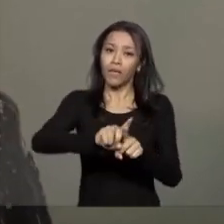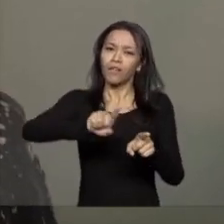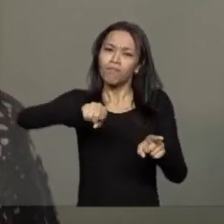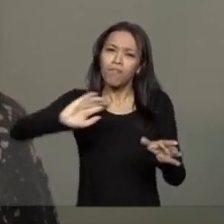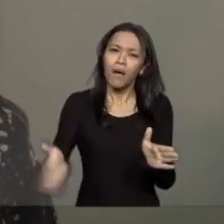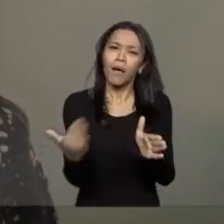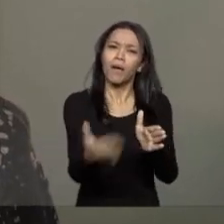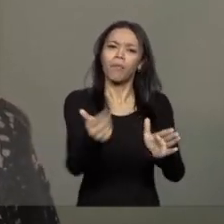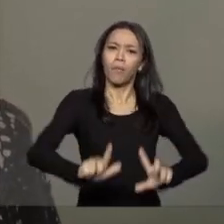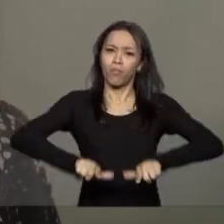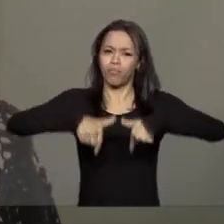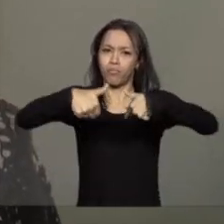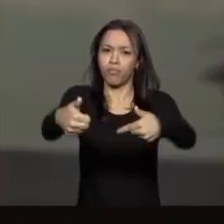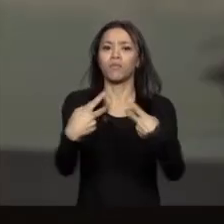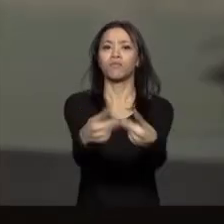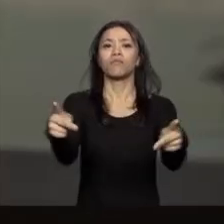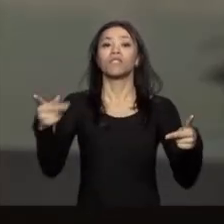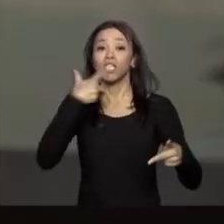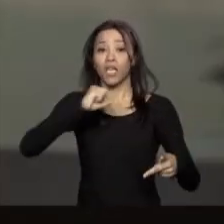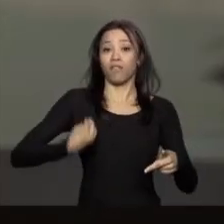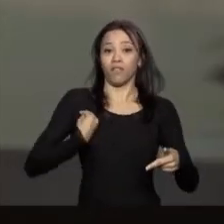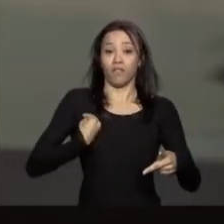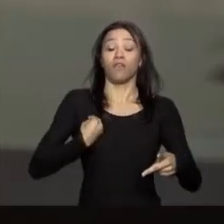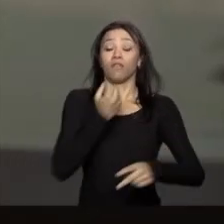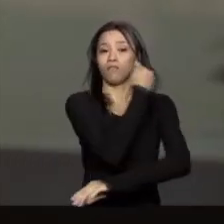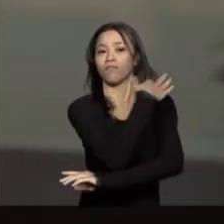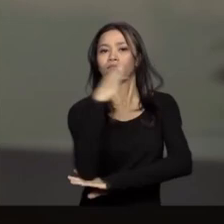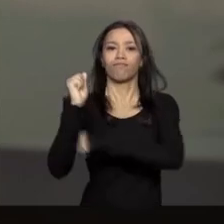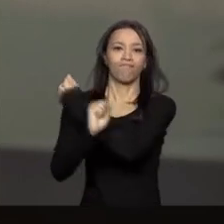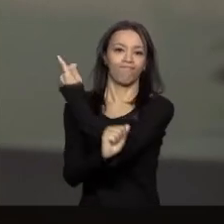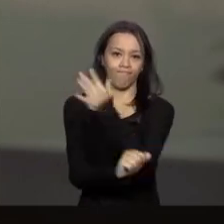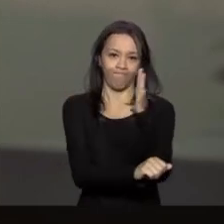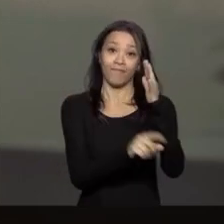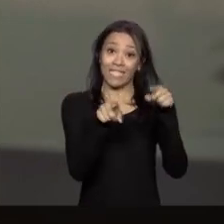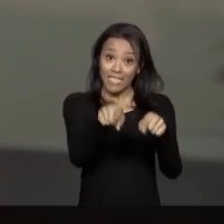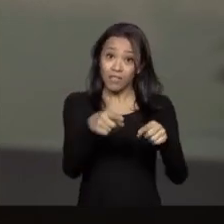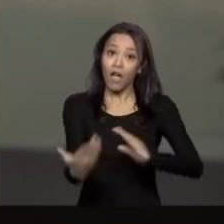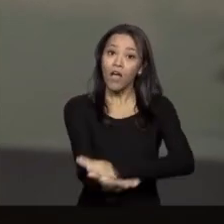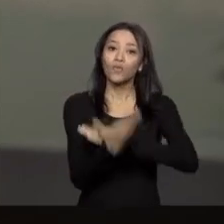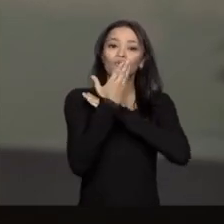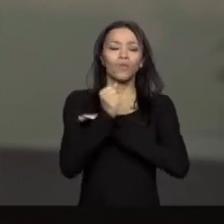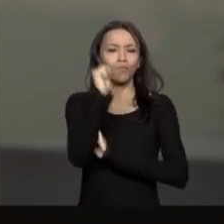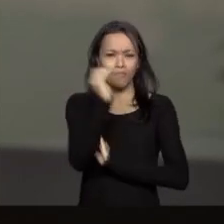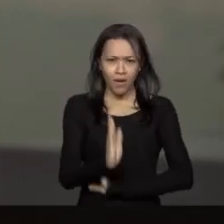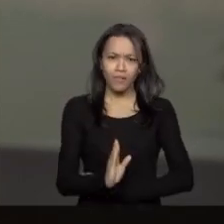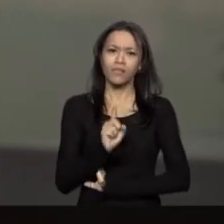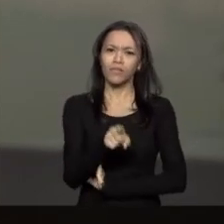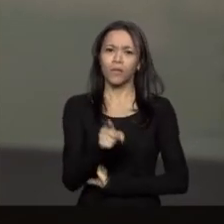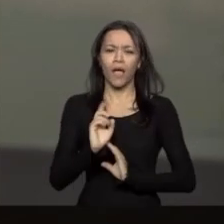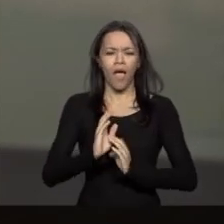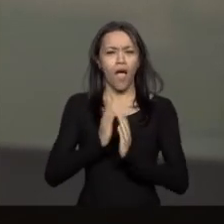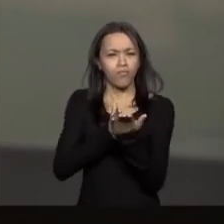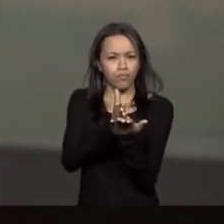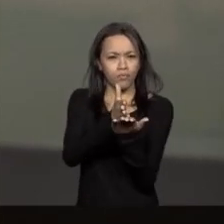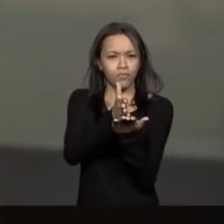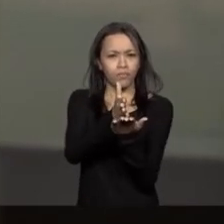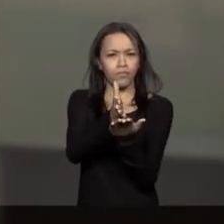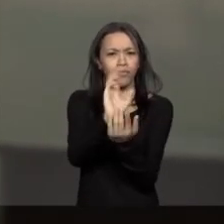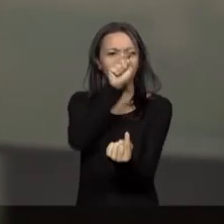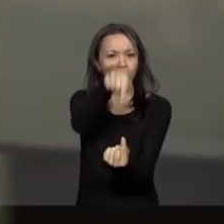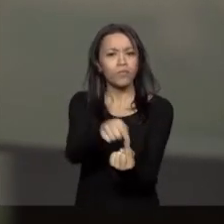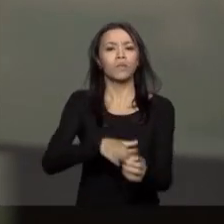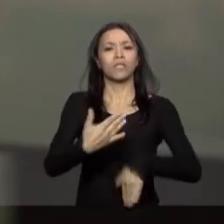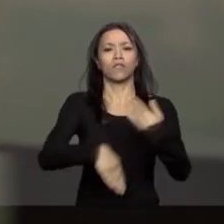produtiva dos povos da floresta ao fazer isto ajudam todo o Brasil a avançar em direção ao